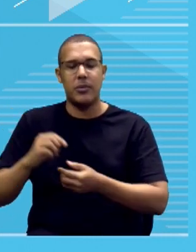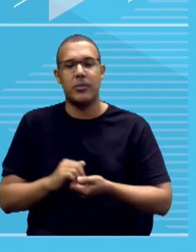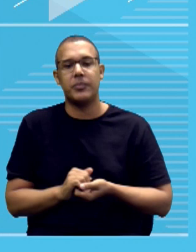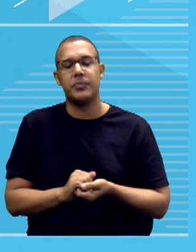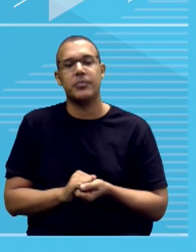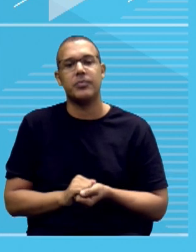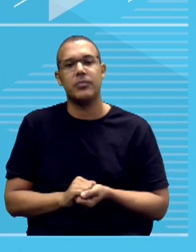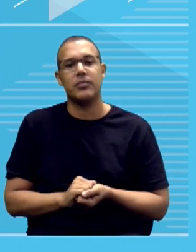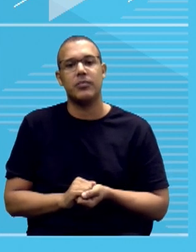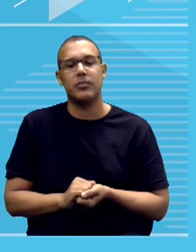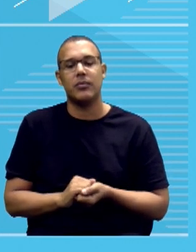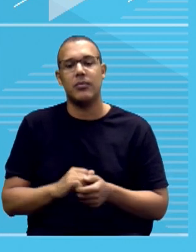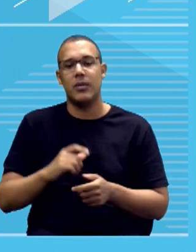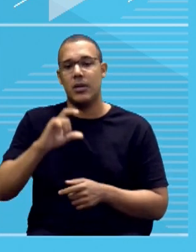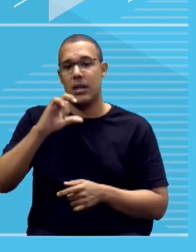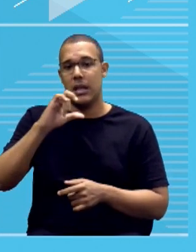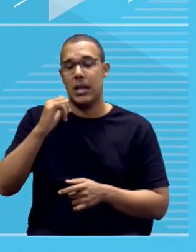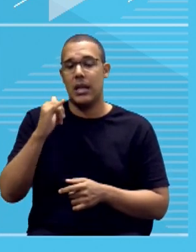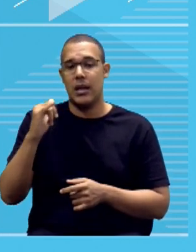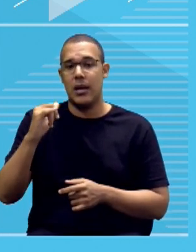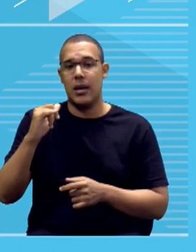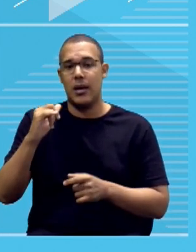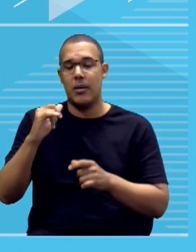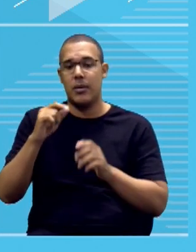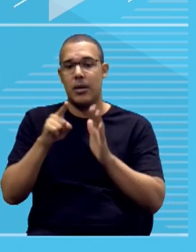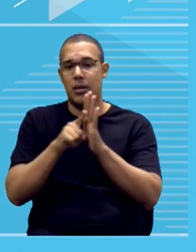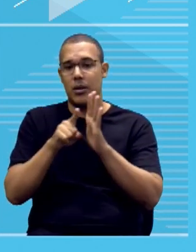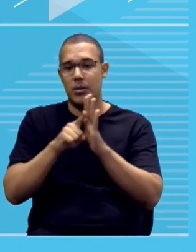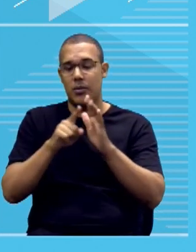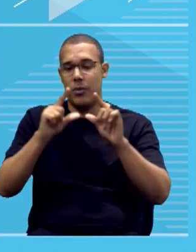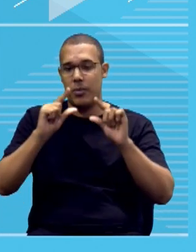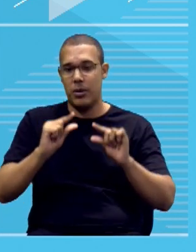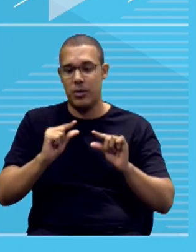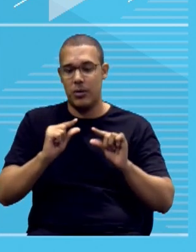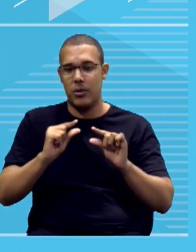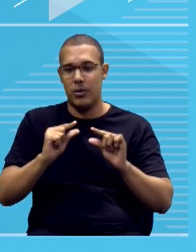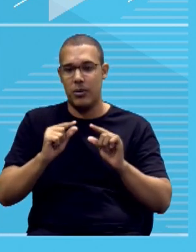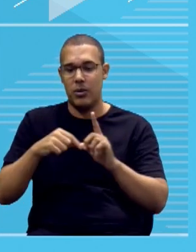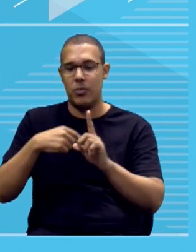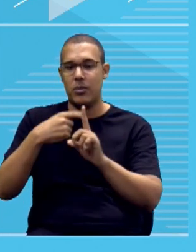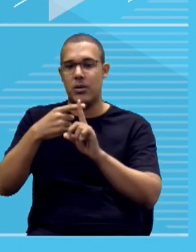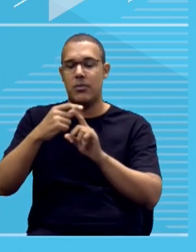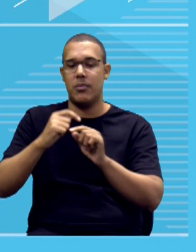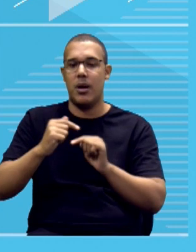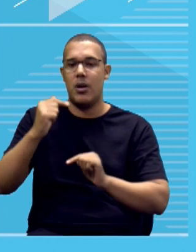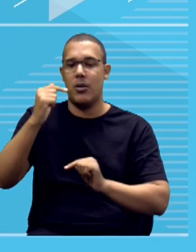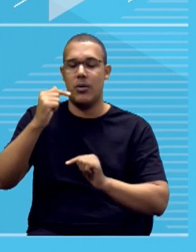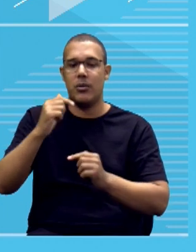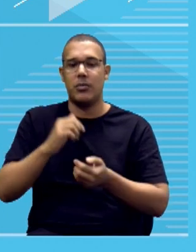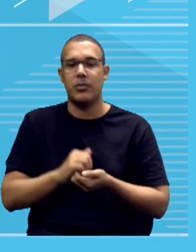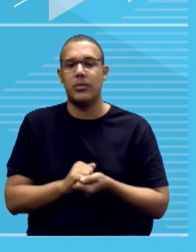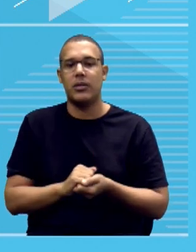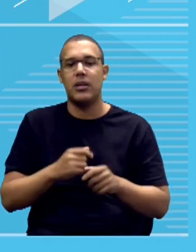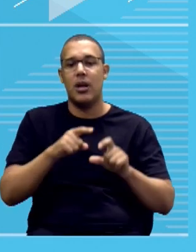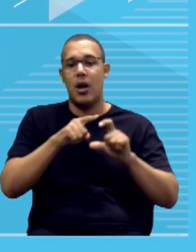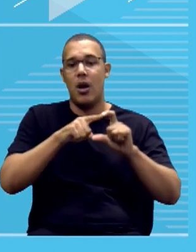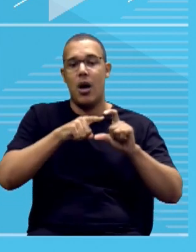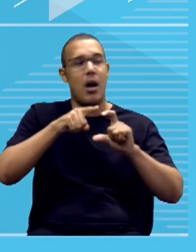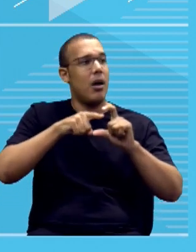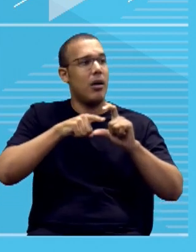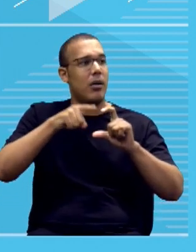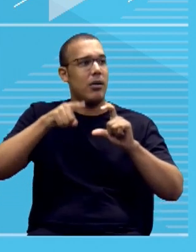na pilha, o negativo é o menor potencial, o positivo é o maior potencial. Então a corrente na pilha corre para